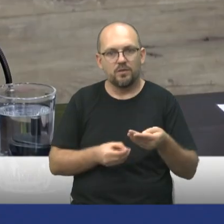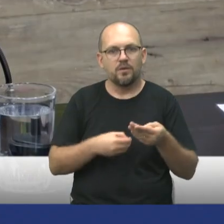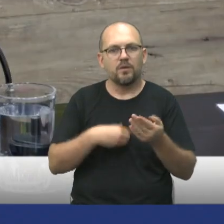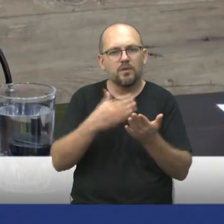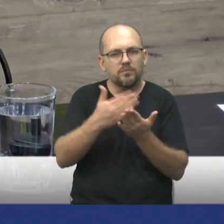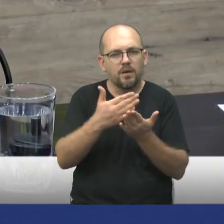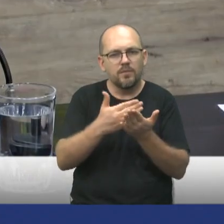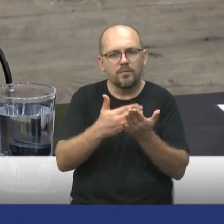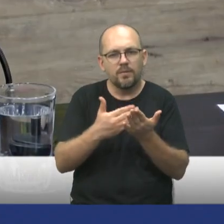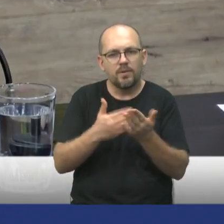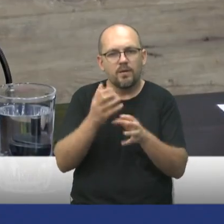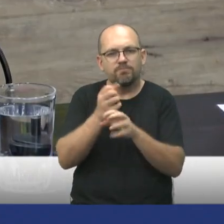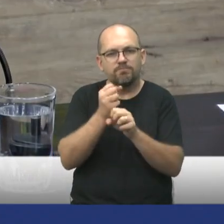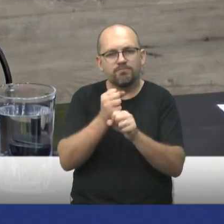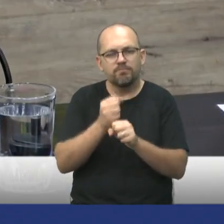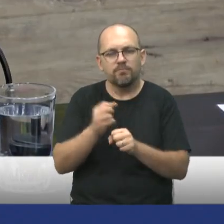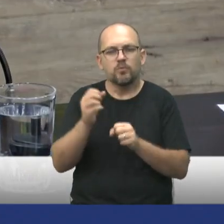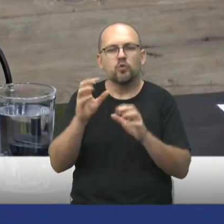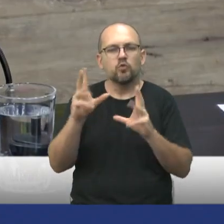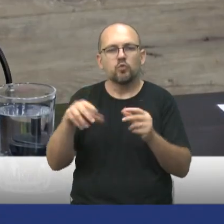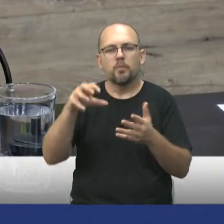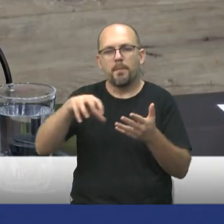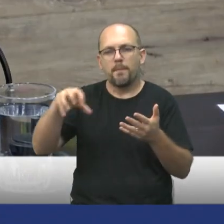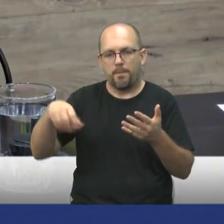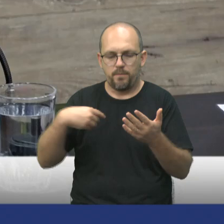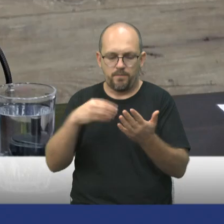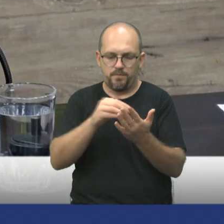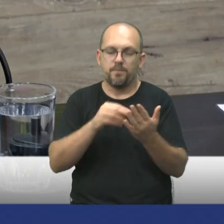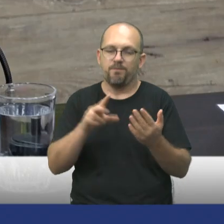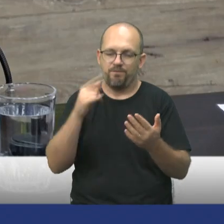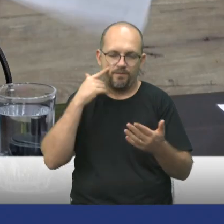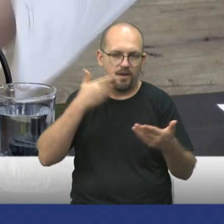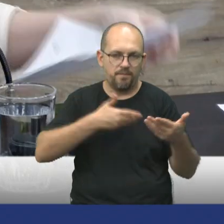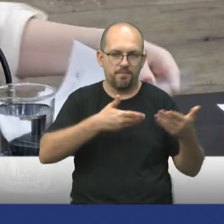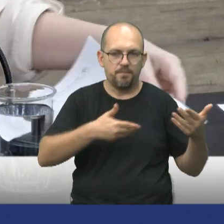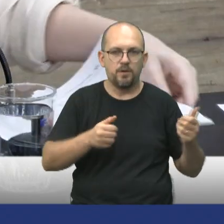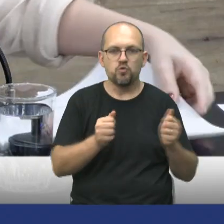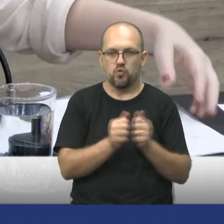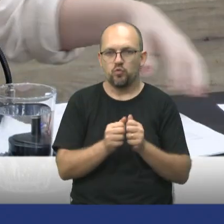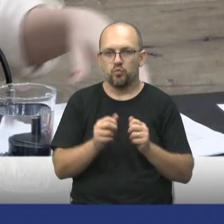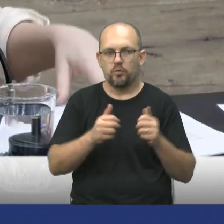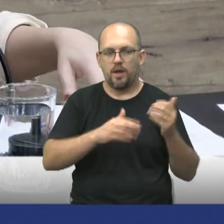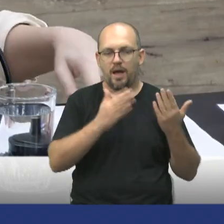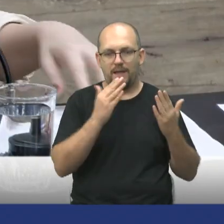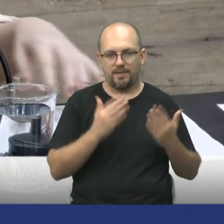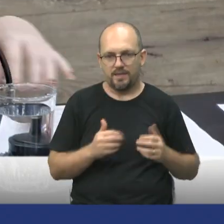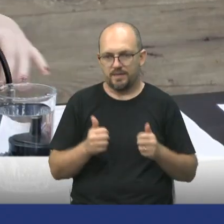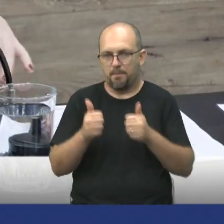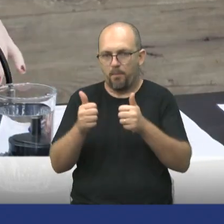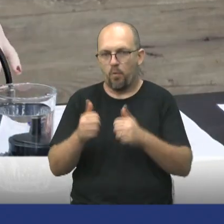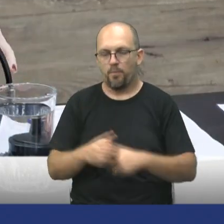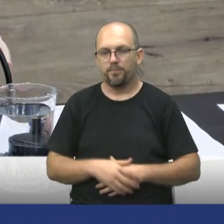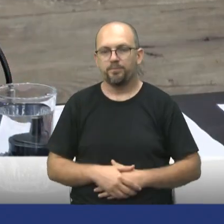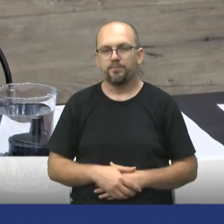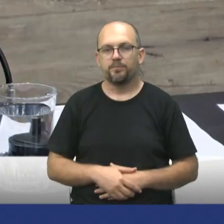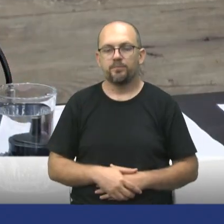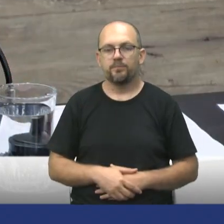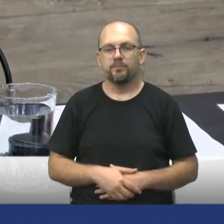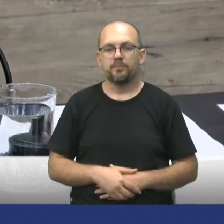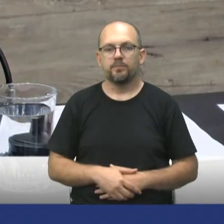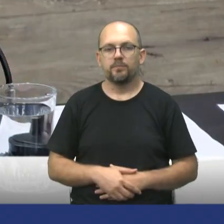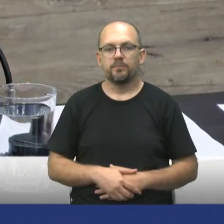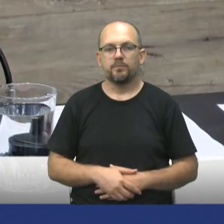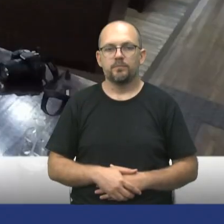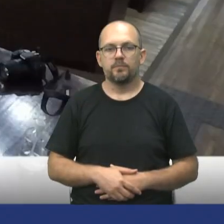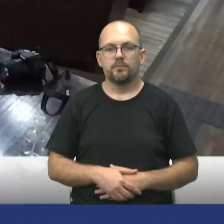cálculo aqui, com todas as entidades que a gente vai estar analisando, tá bom? E o terceiro setor também